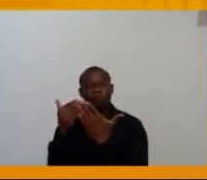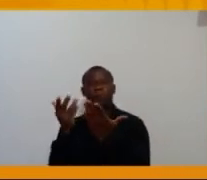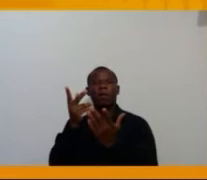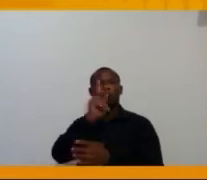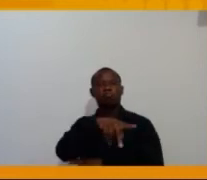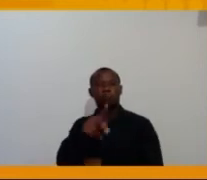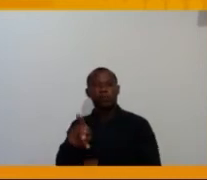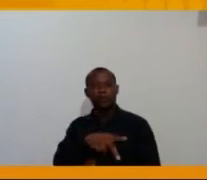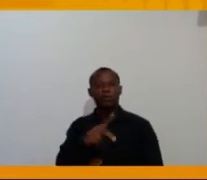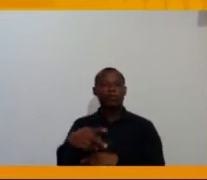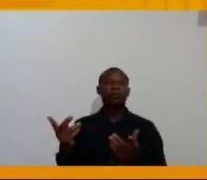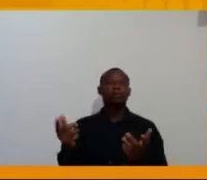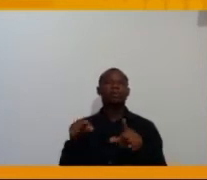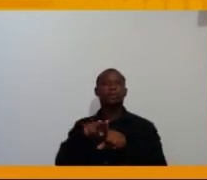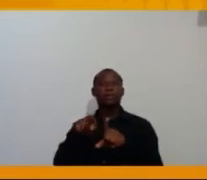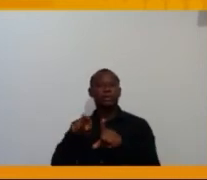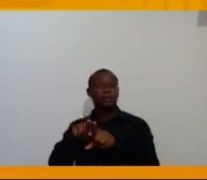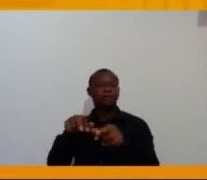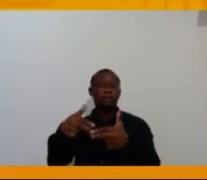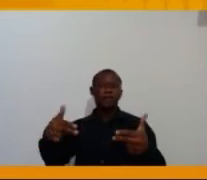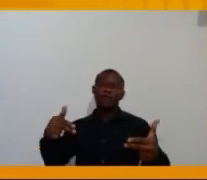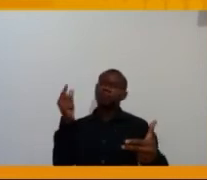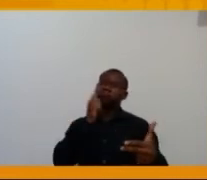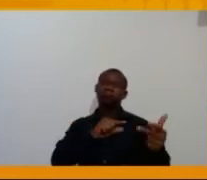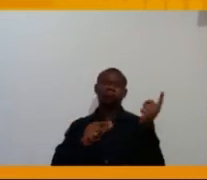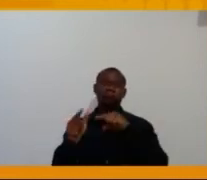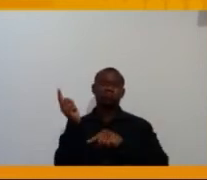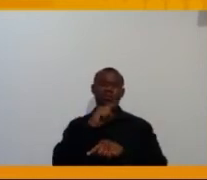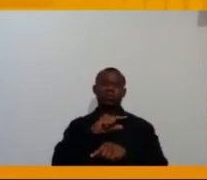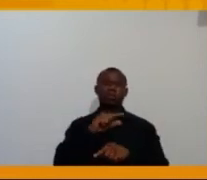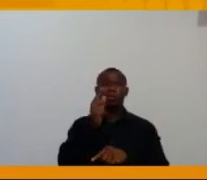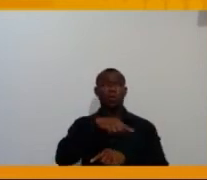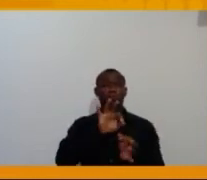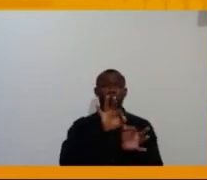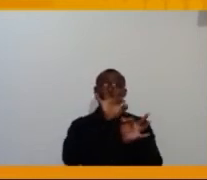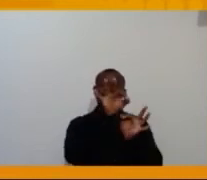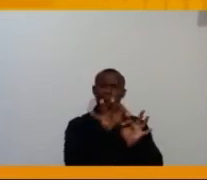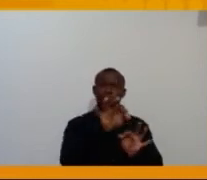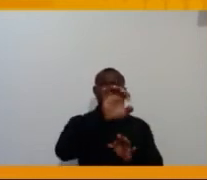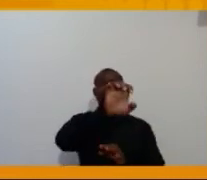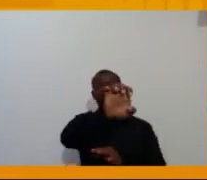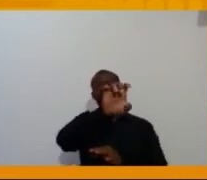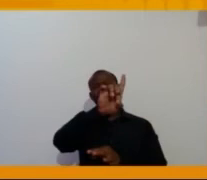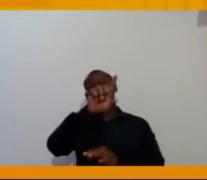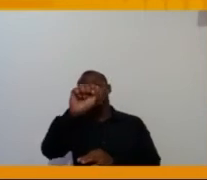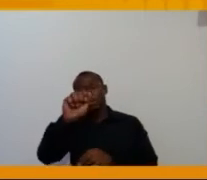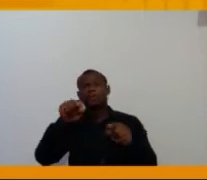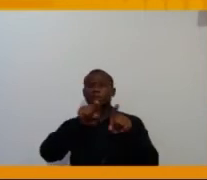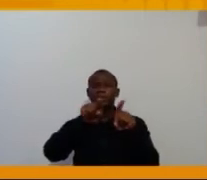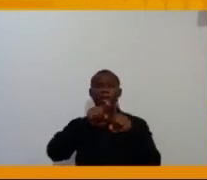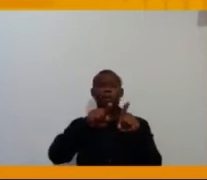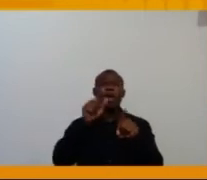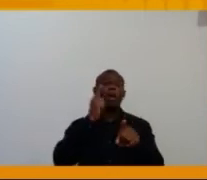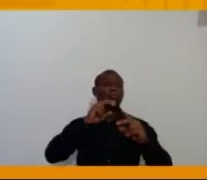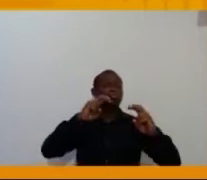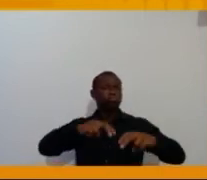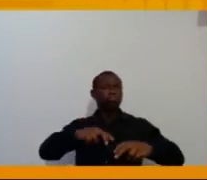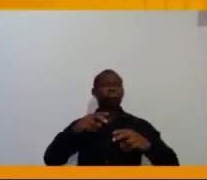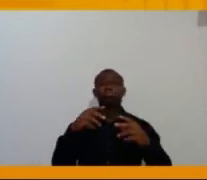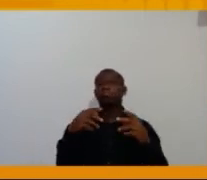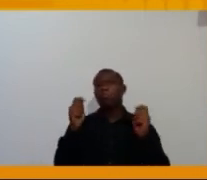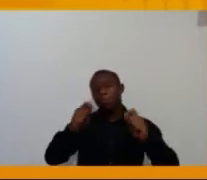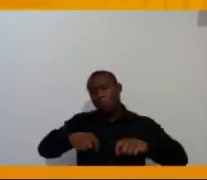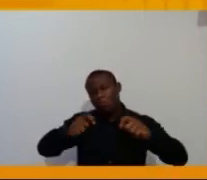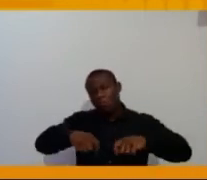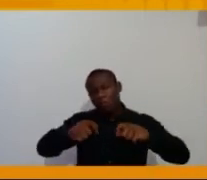gente oferecer parte presencial e parte à distância. Agora, a gente precisa, como se falava, né, como o Garrincha falava,